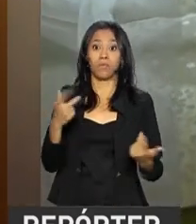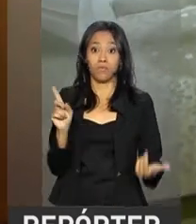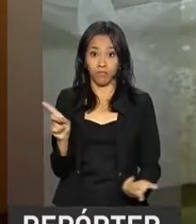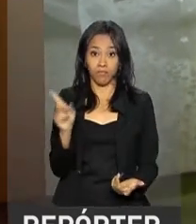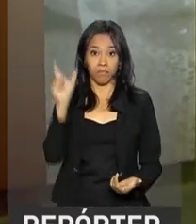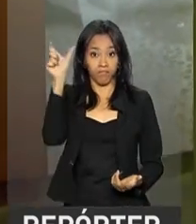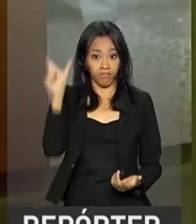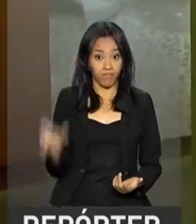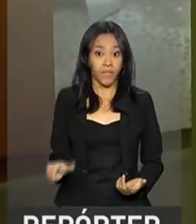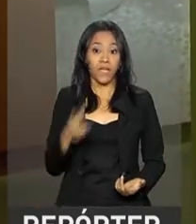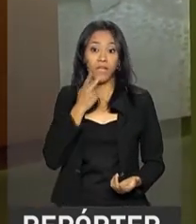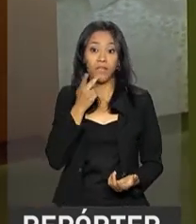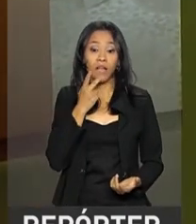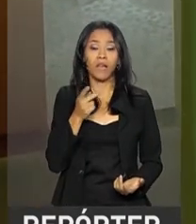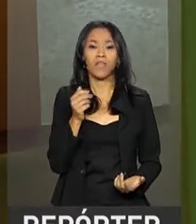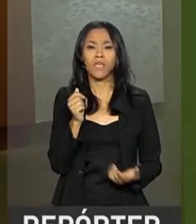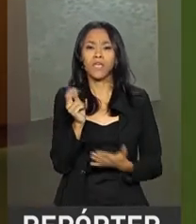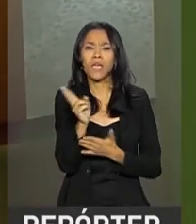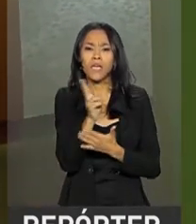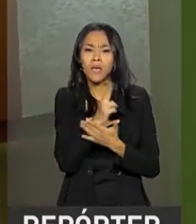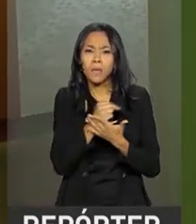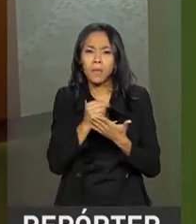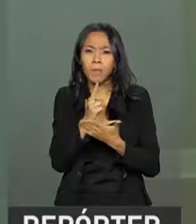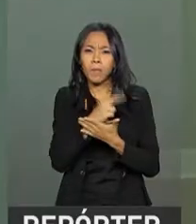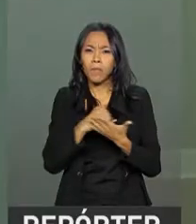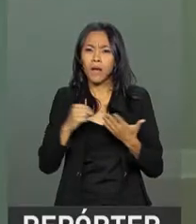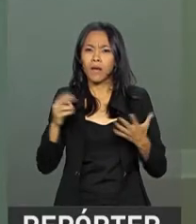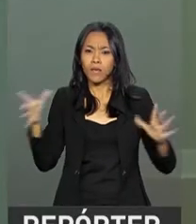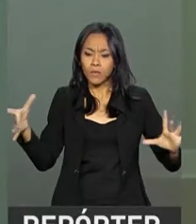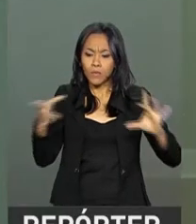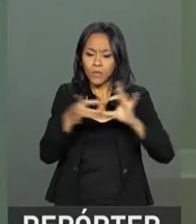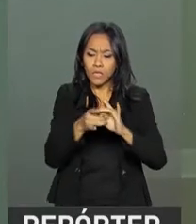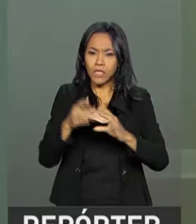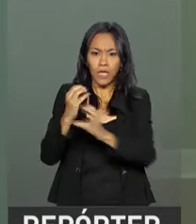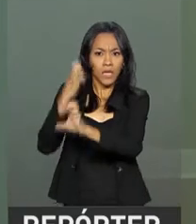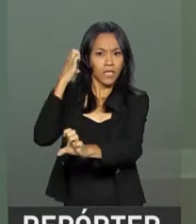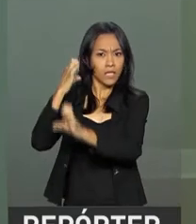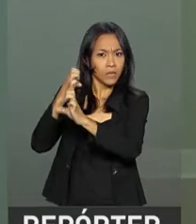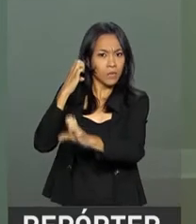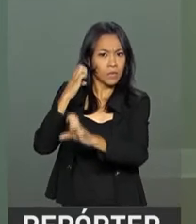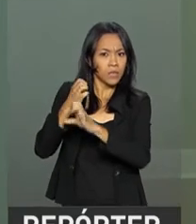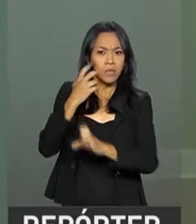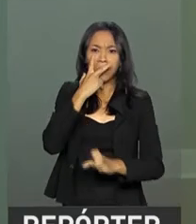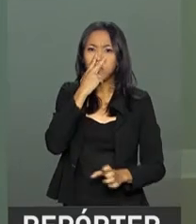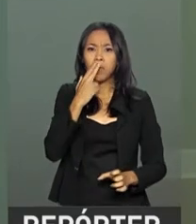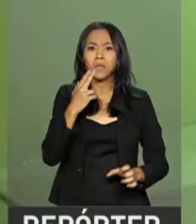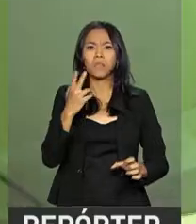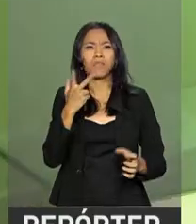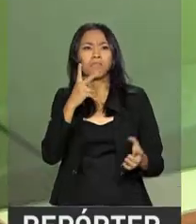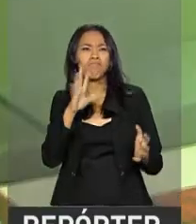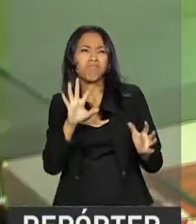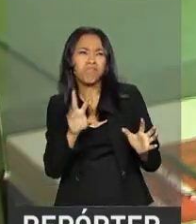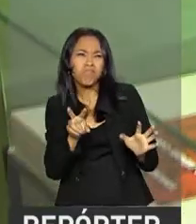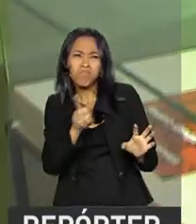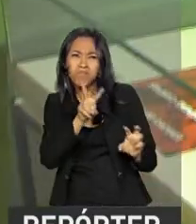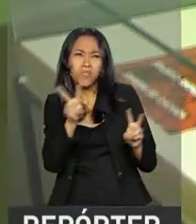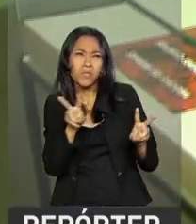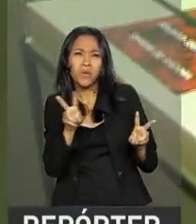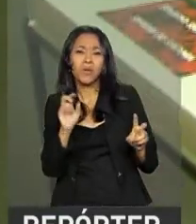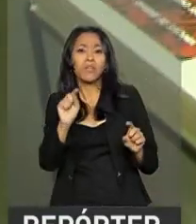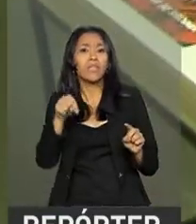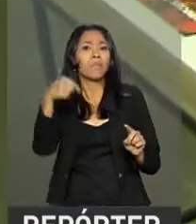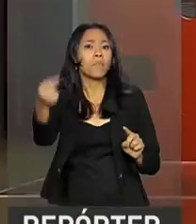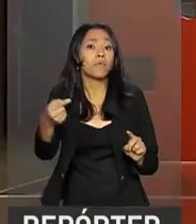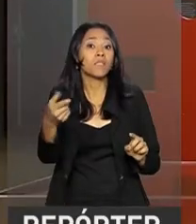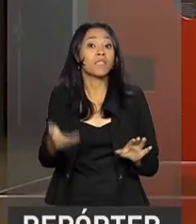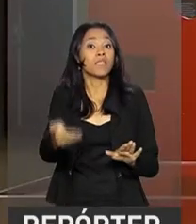que uma obra de arte integrada arquitetura não pode parecer um ornamento algo que vem depois